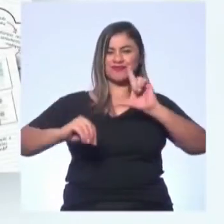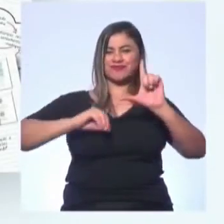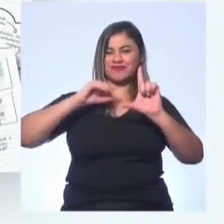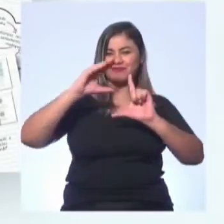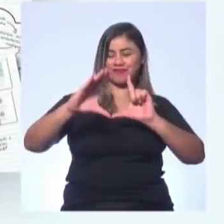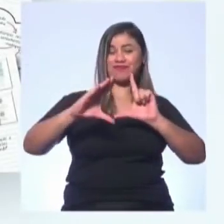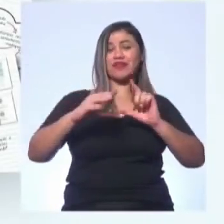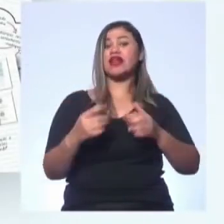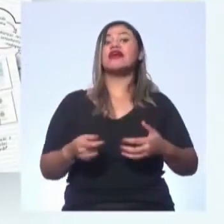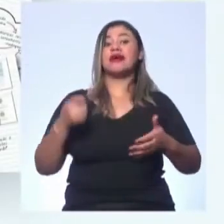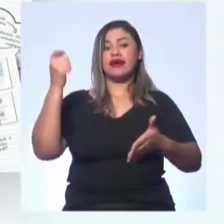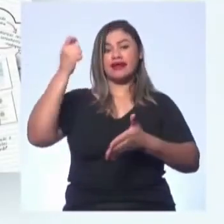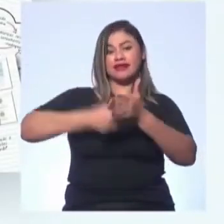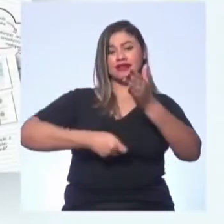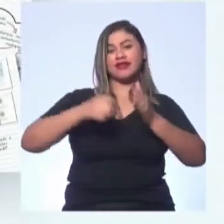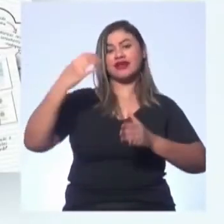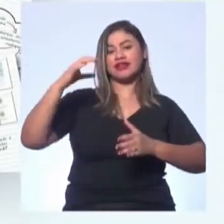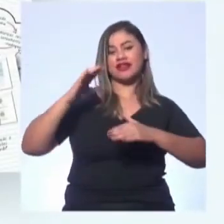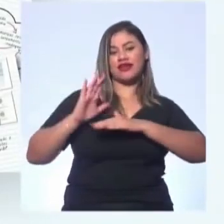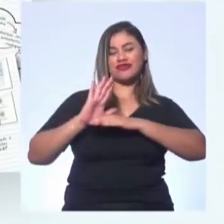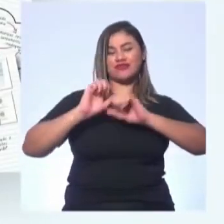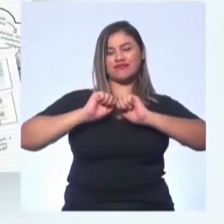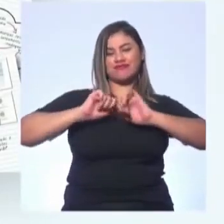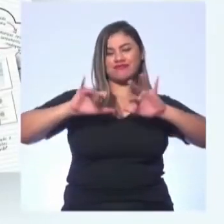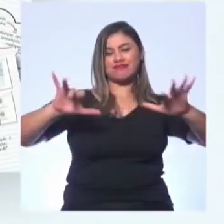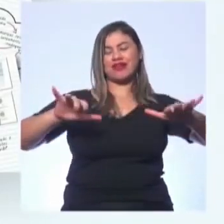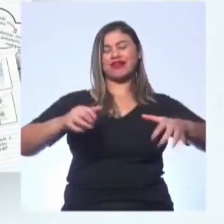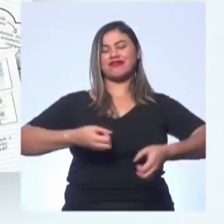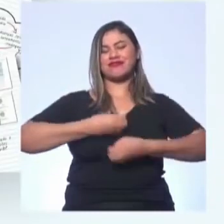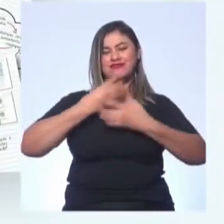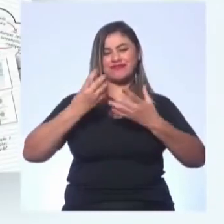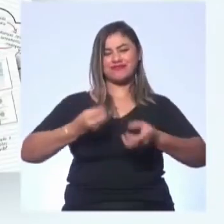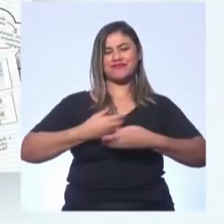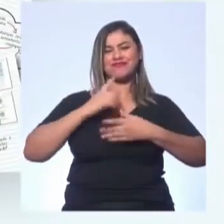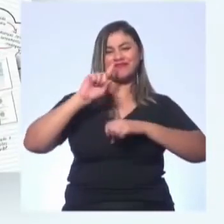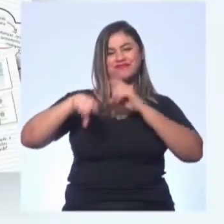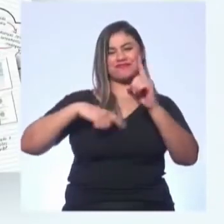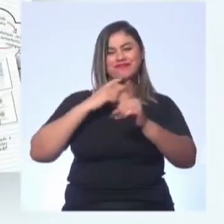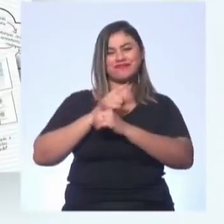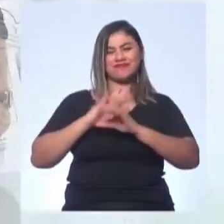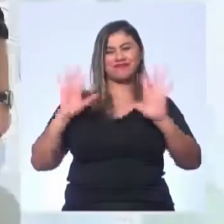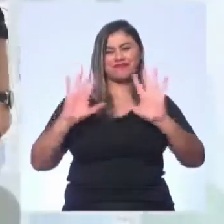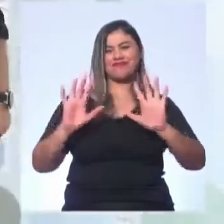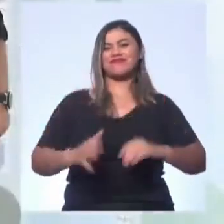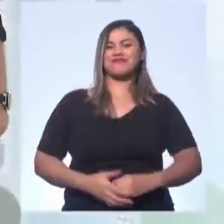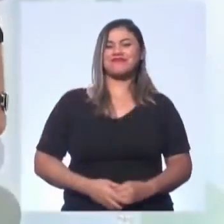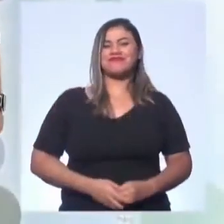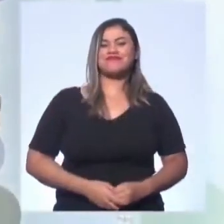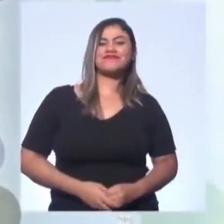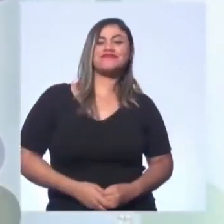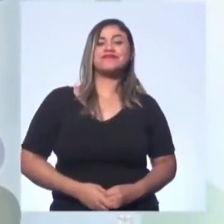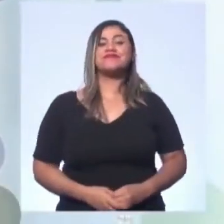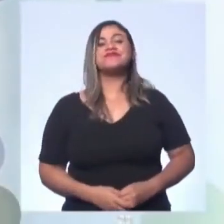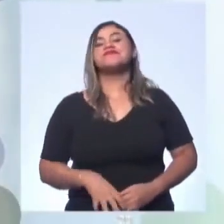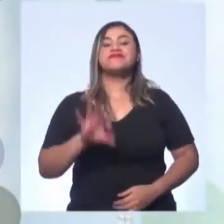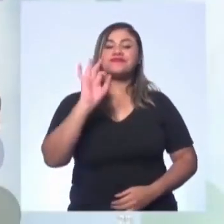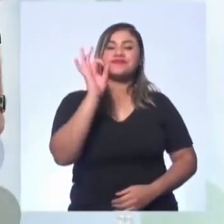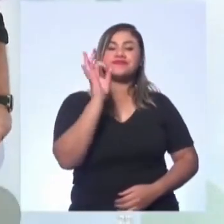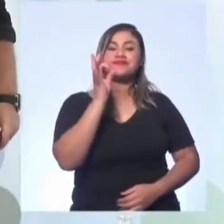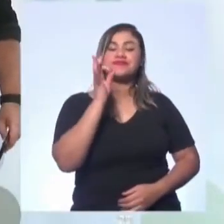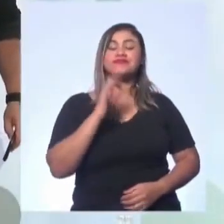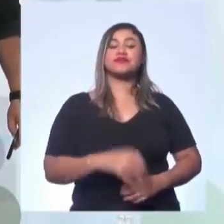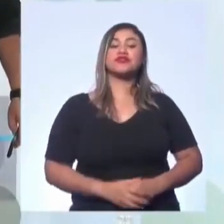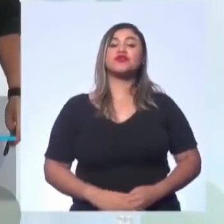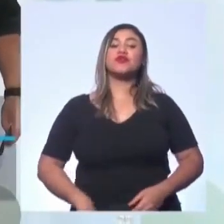deixe também de assinar nosso canal e nos ajudar a disseminar informação pelo país. Até a próxima! É isso aí, pessoal. Então o vídeo,